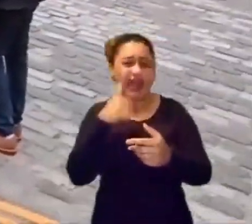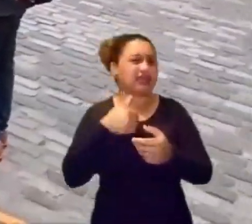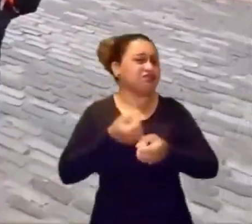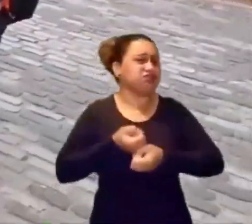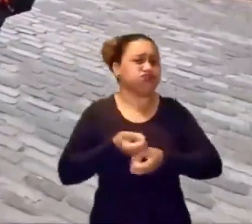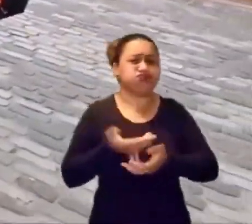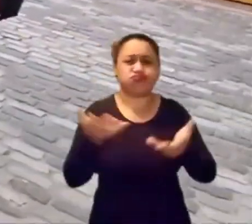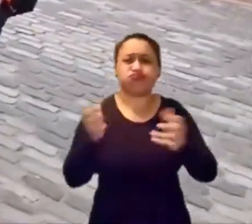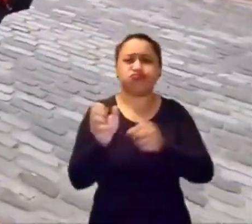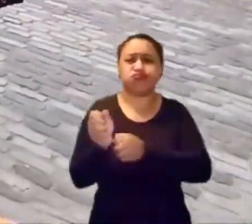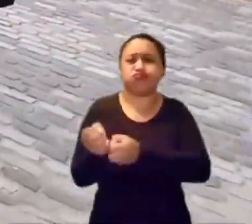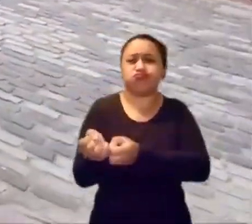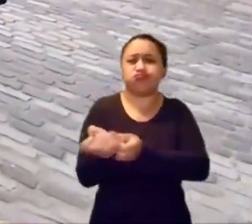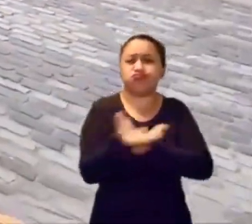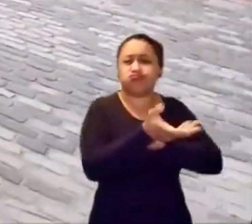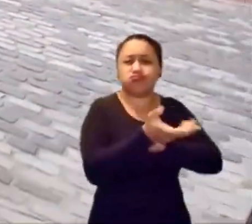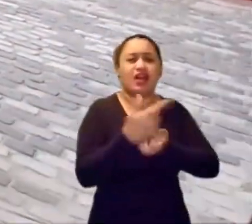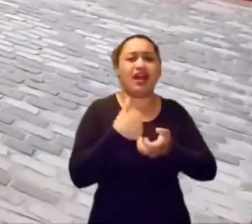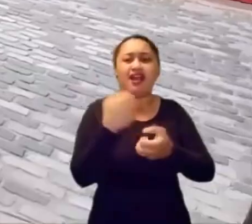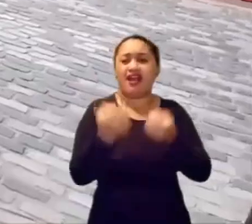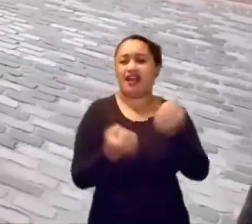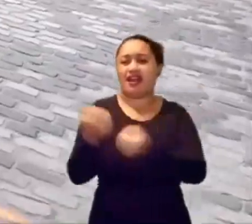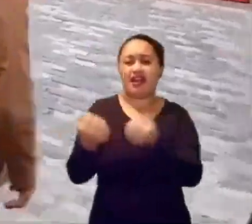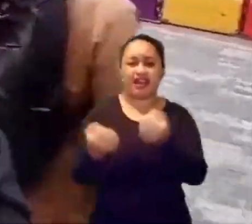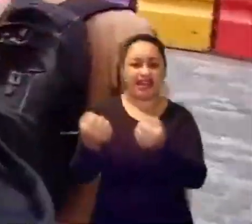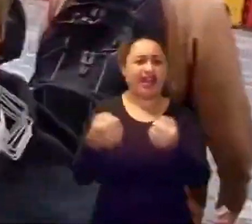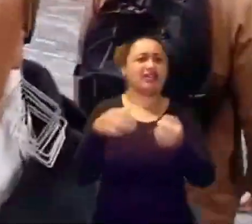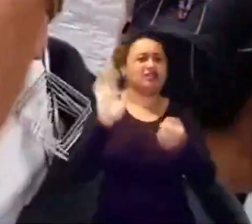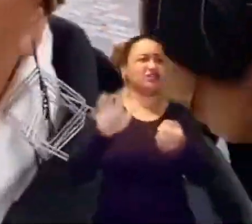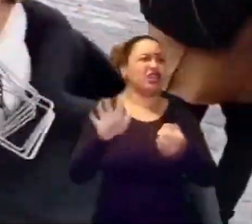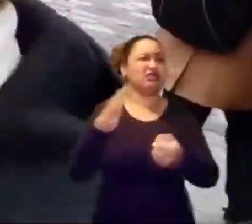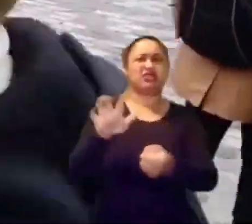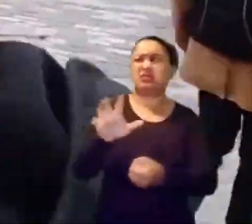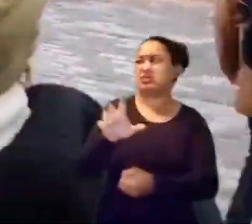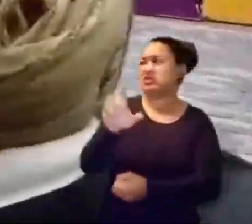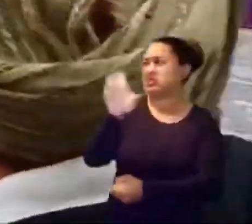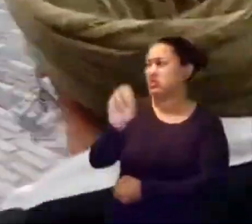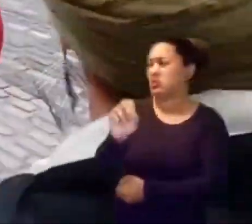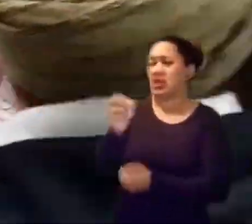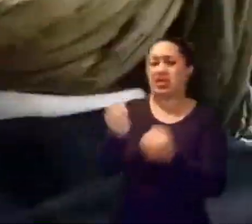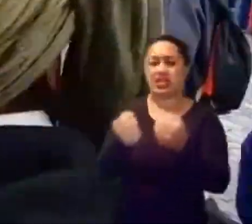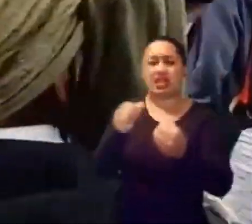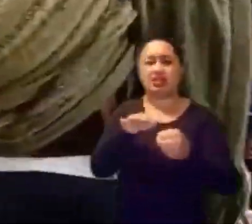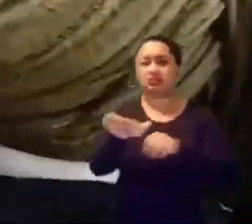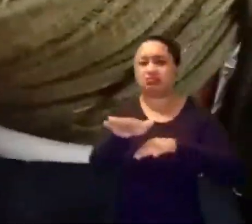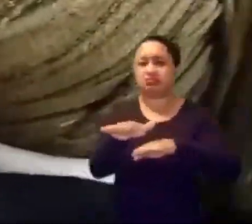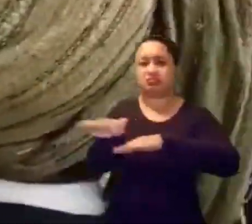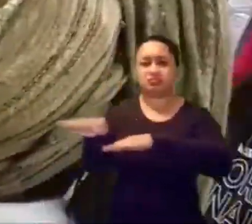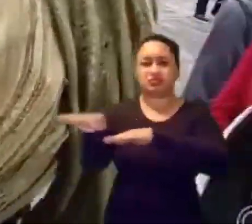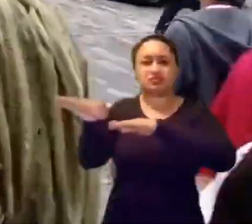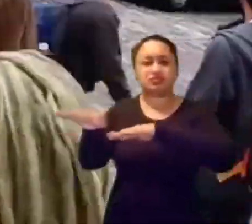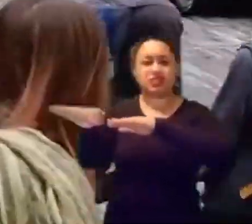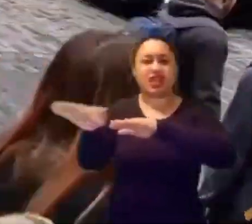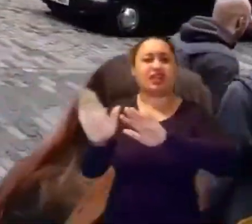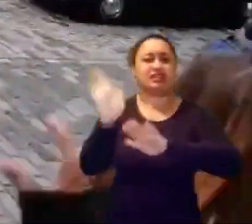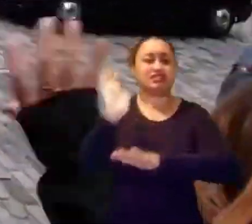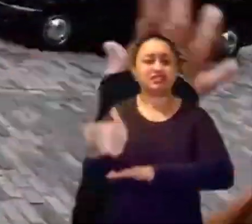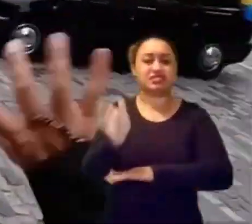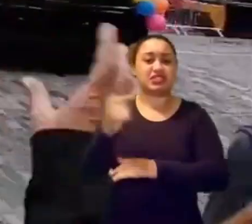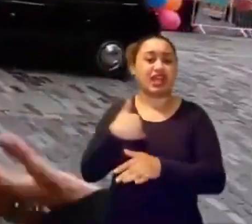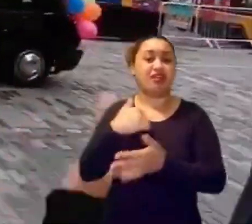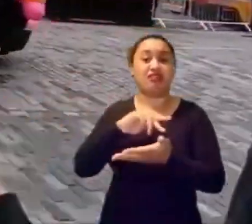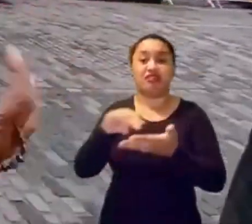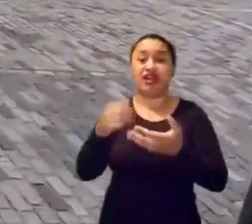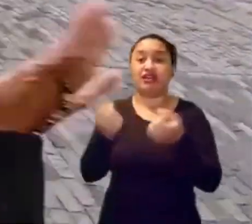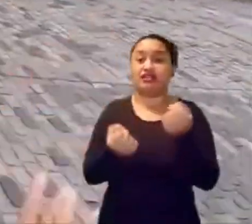pra valer. E muitos carros. Já passaram os 50. Tem vários carros aqui, a gente não sabe. Então todo mundo tá mandando